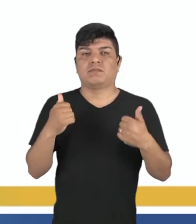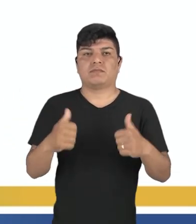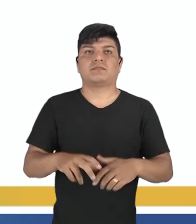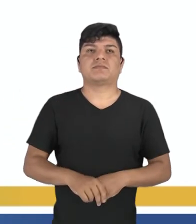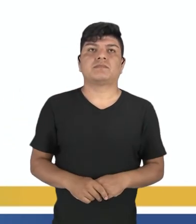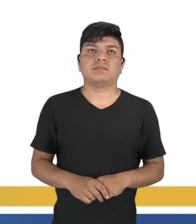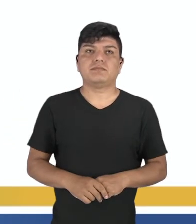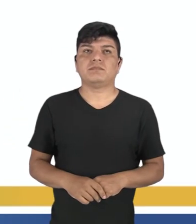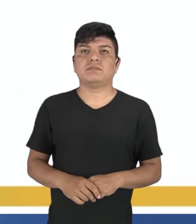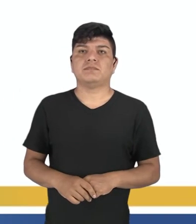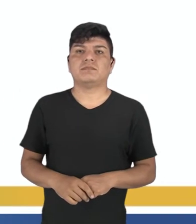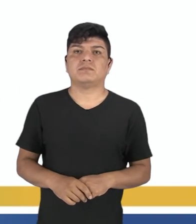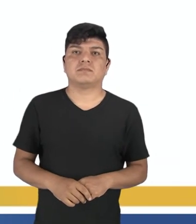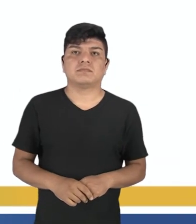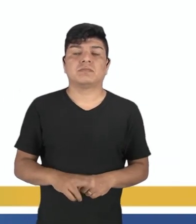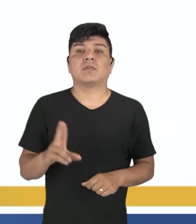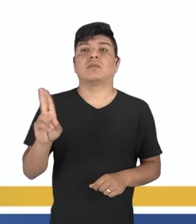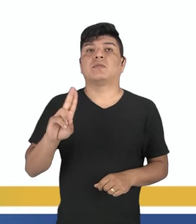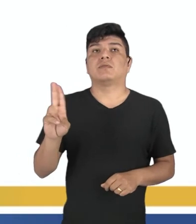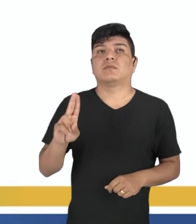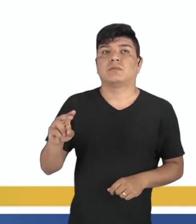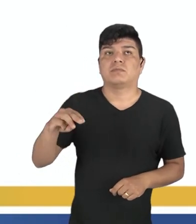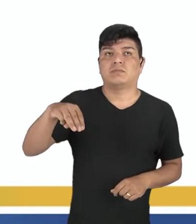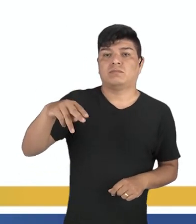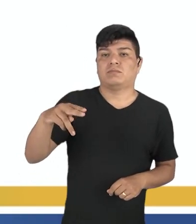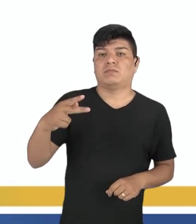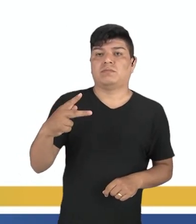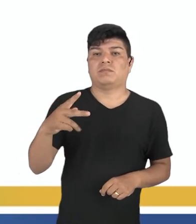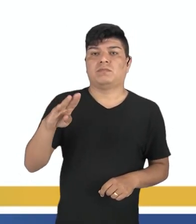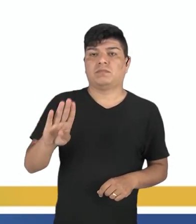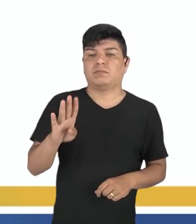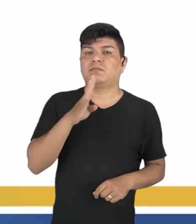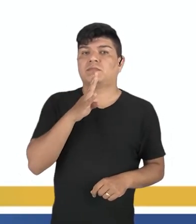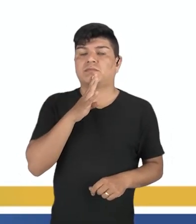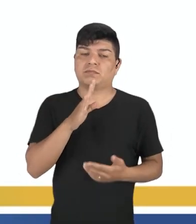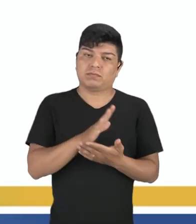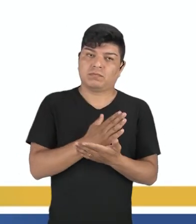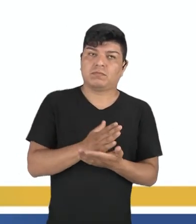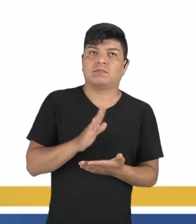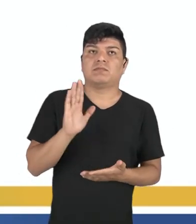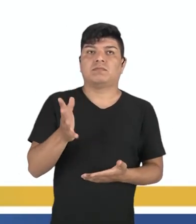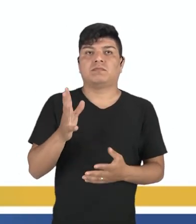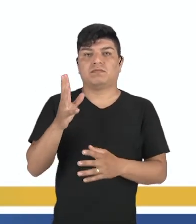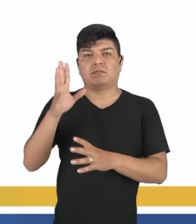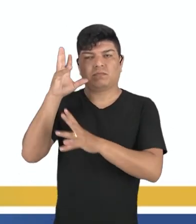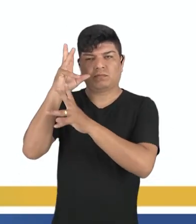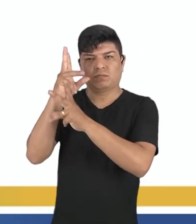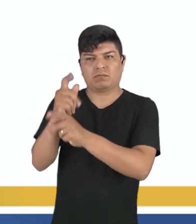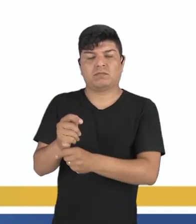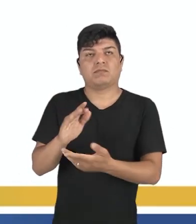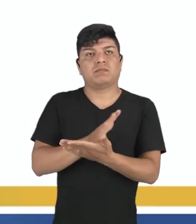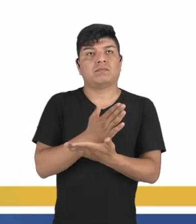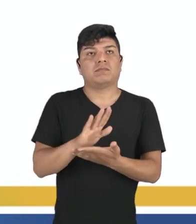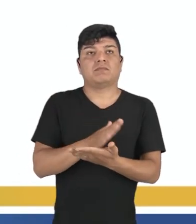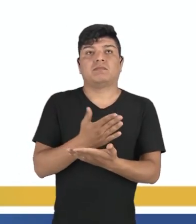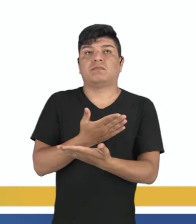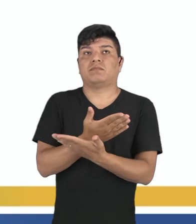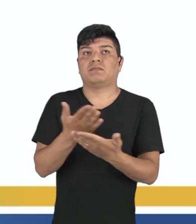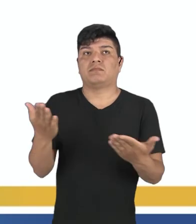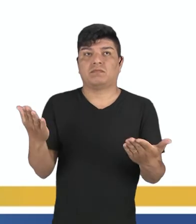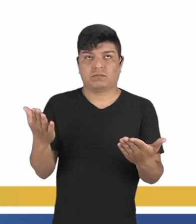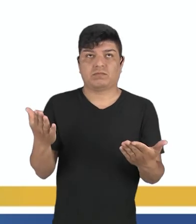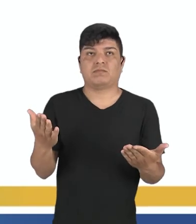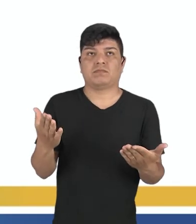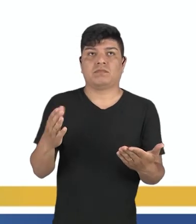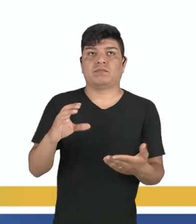bom? E os nomes da MPB, você já deve conhecer alguns, eu vou só relembrar para você esses nomes, tá